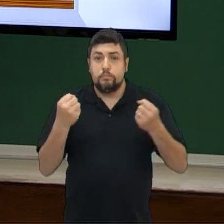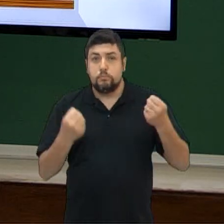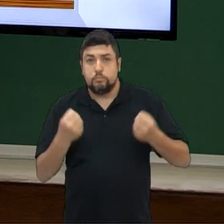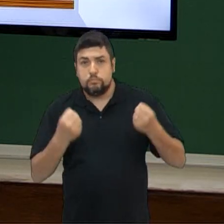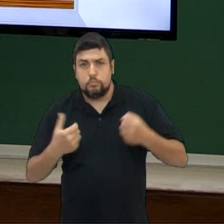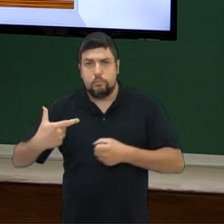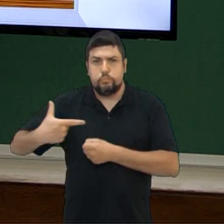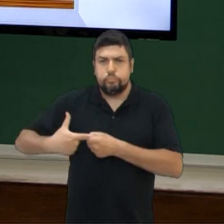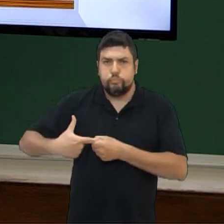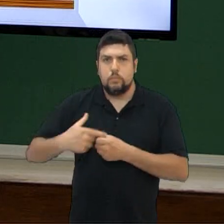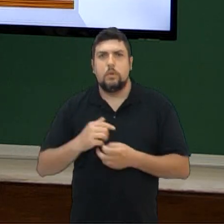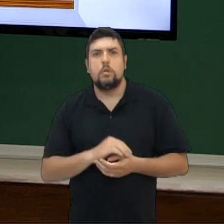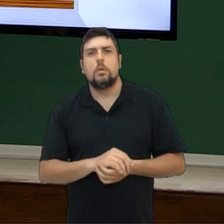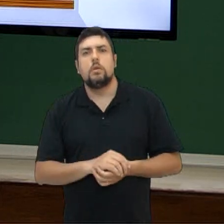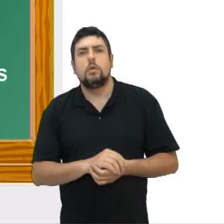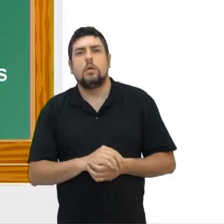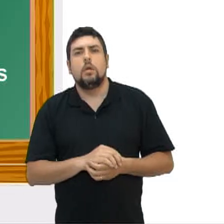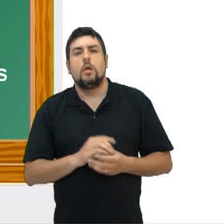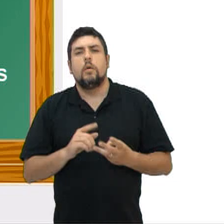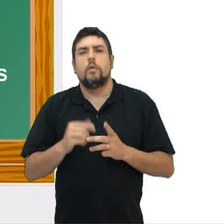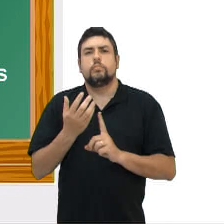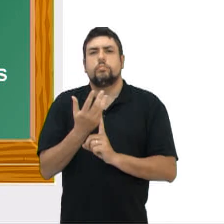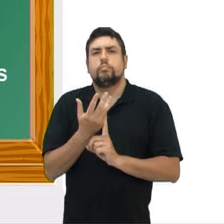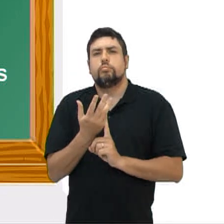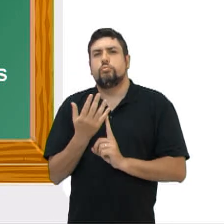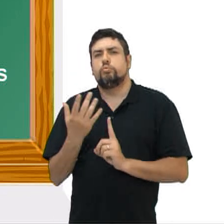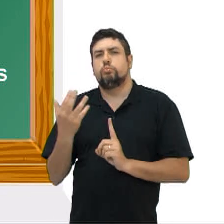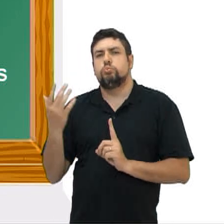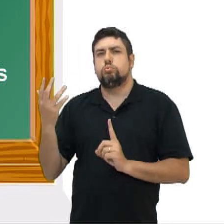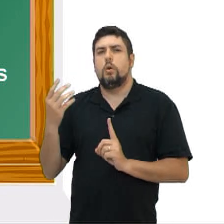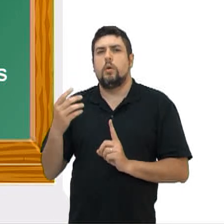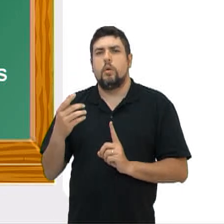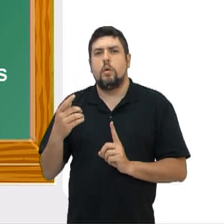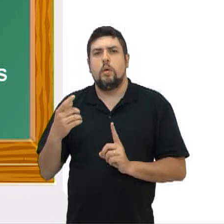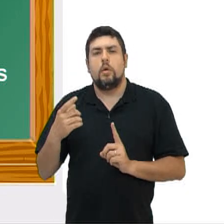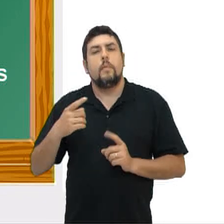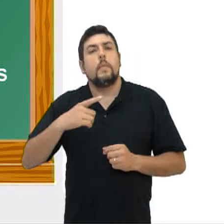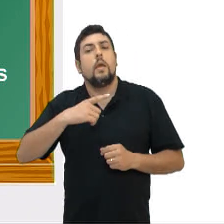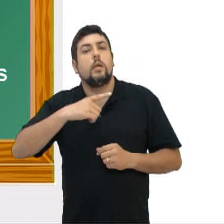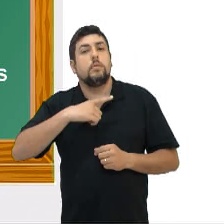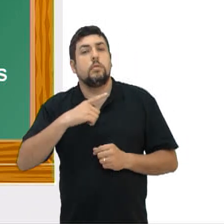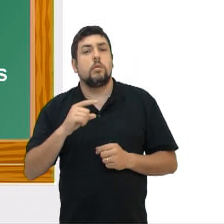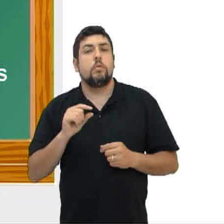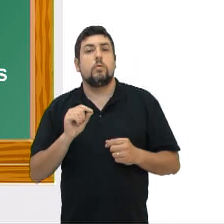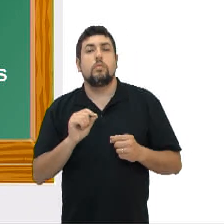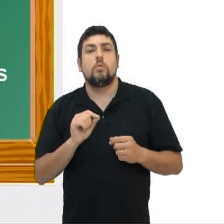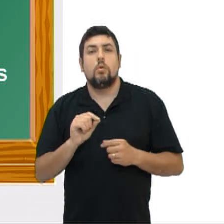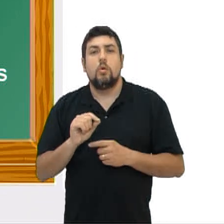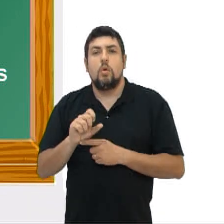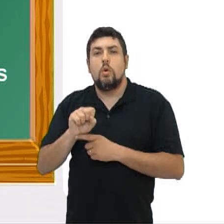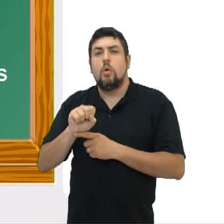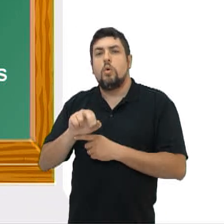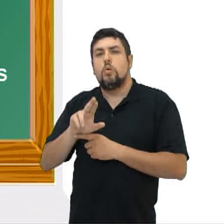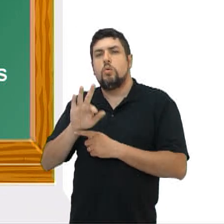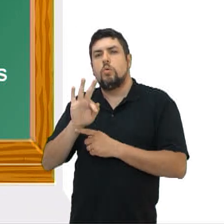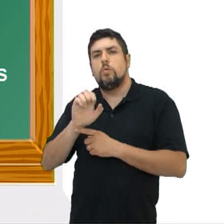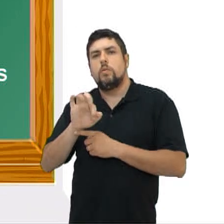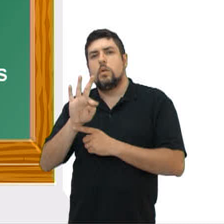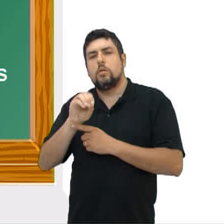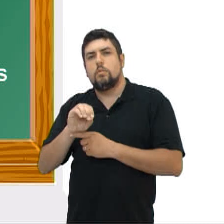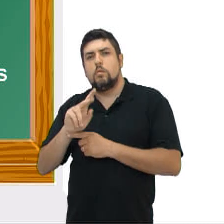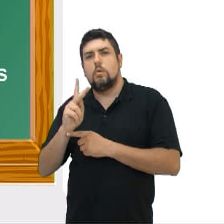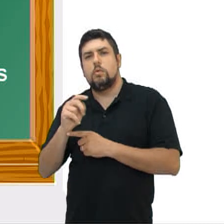certo? Gasoso, nós temos lá o sulfeto de hidrogênio,